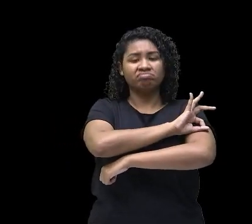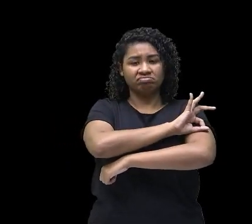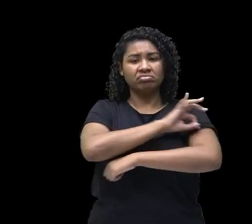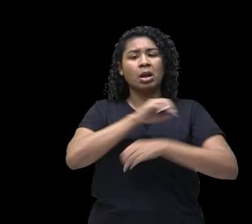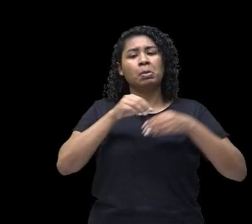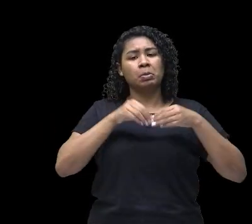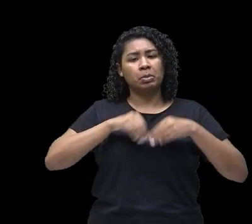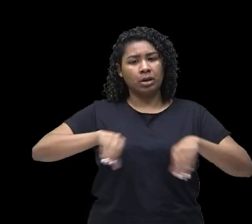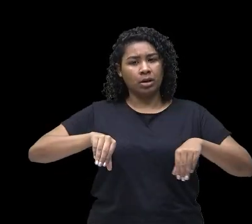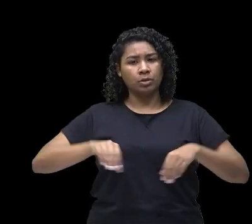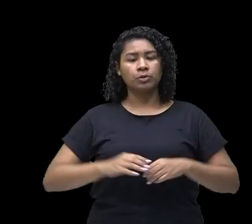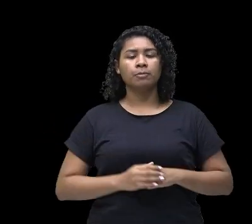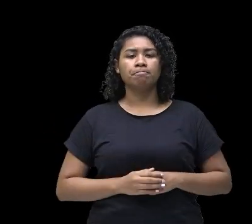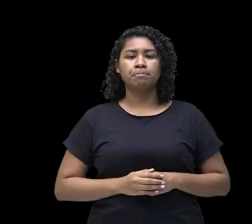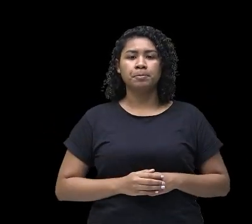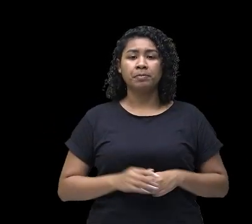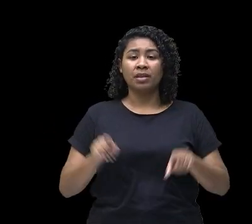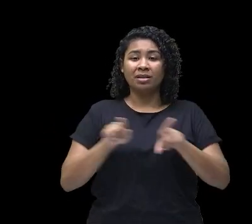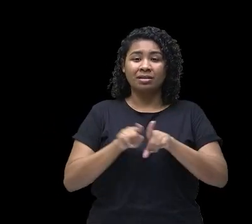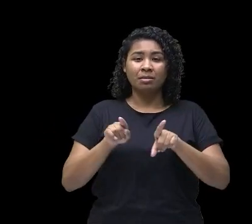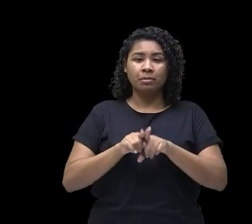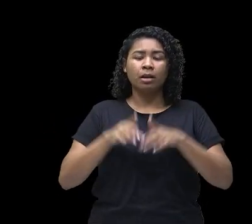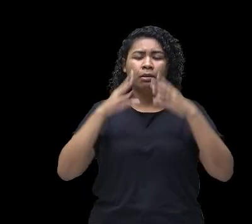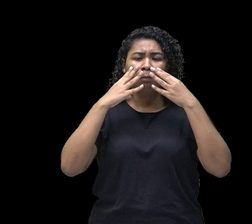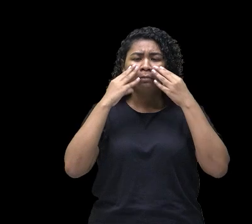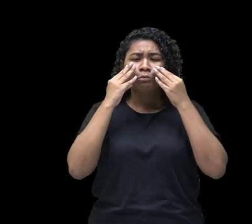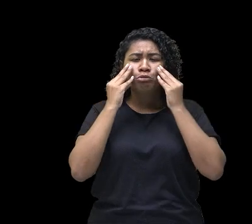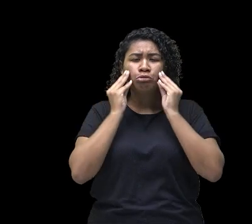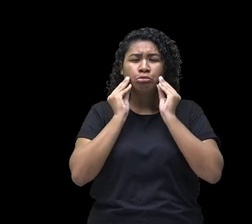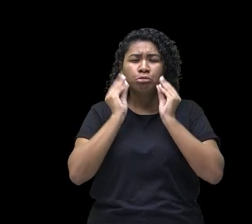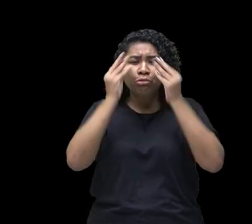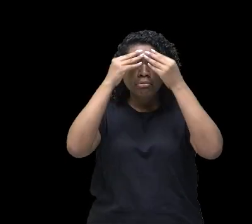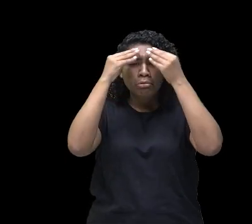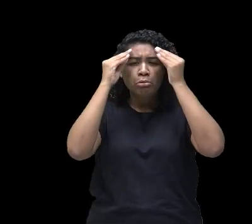e ela também causa o envelhecimento da pele.